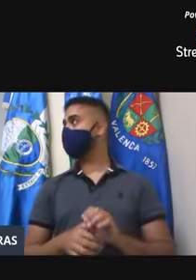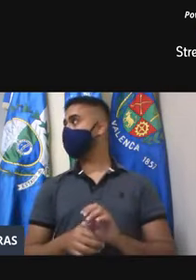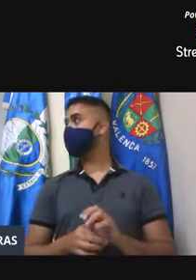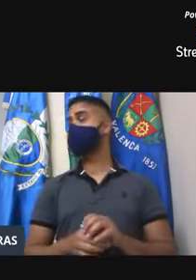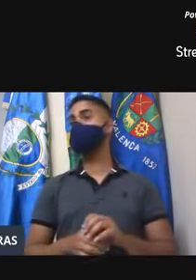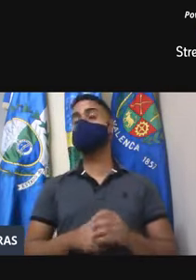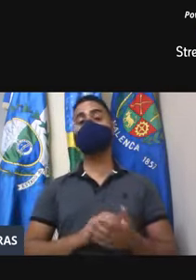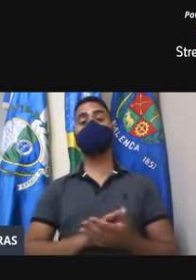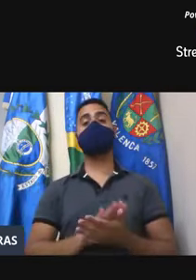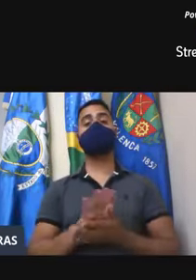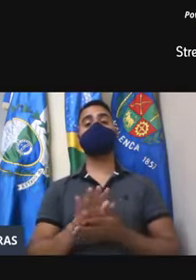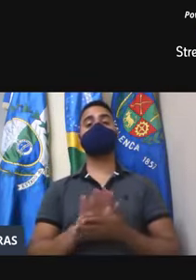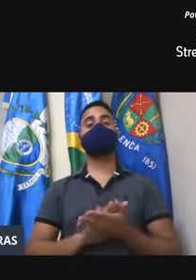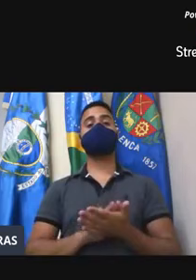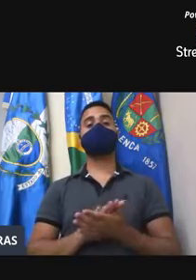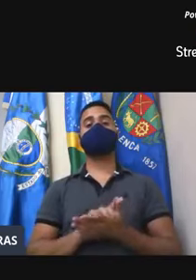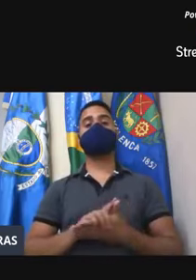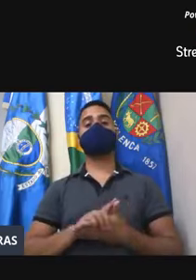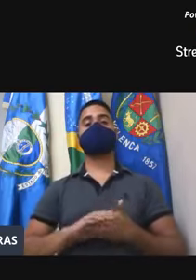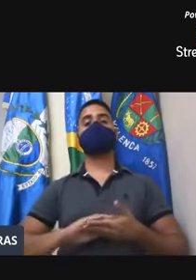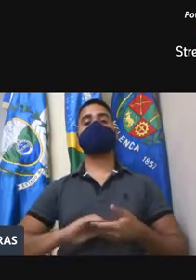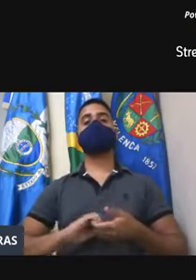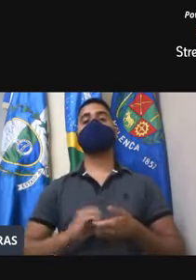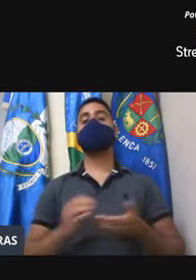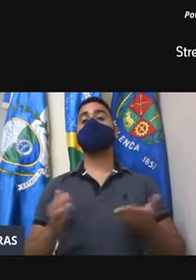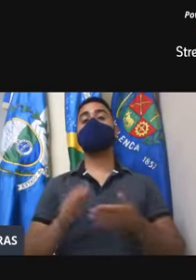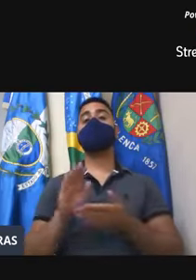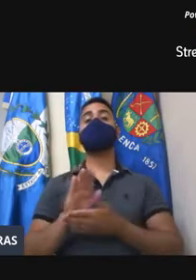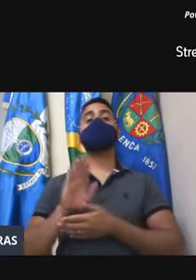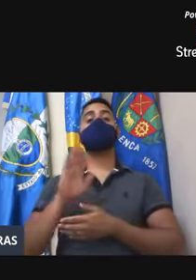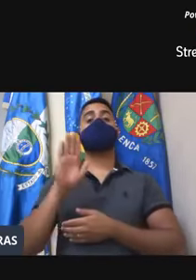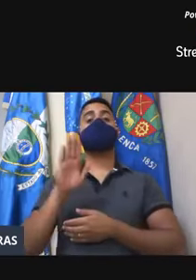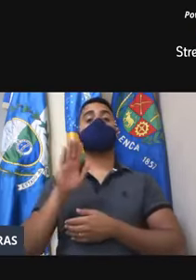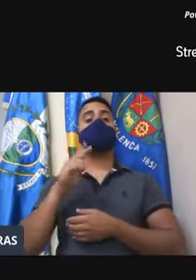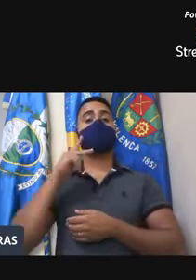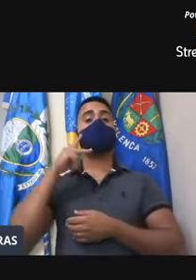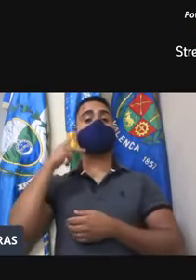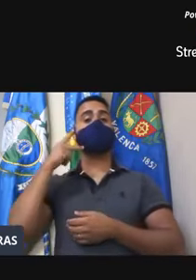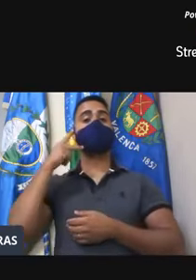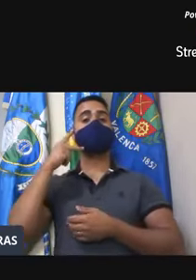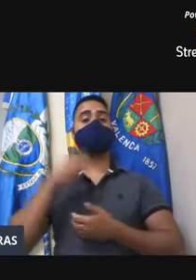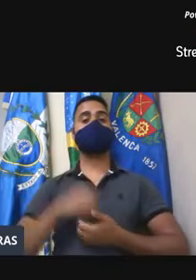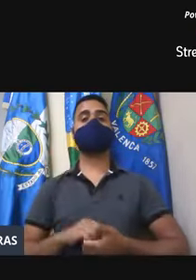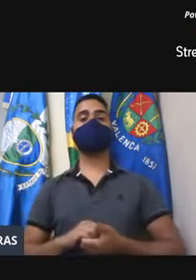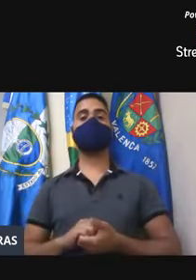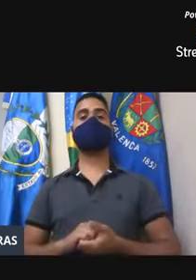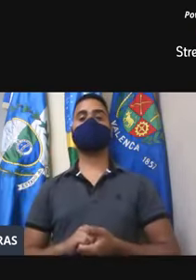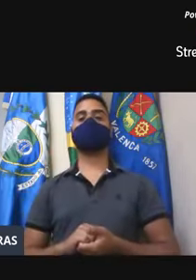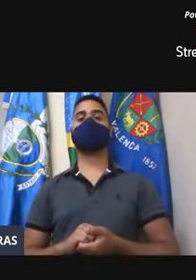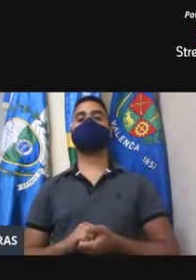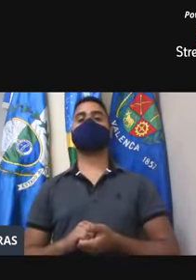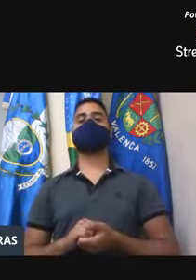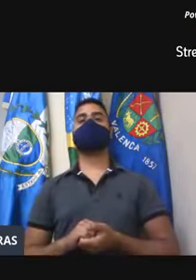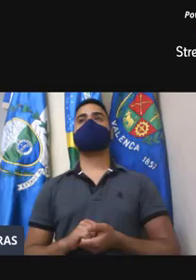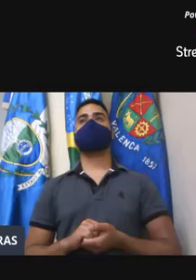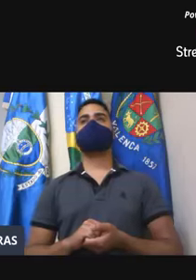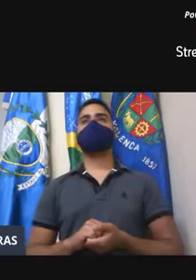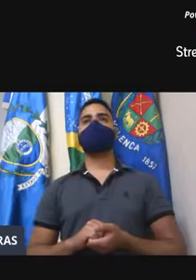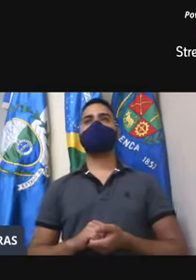Vamos agora para a presença dos senhores vereadores. Primeiro